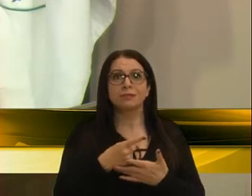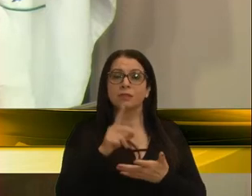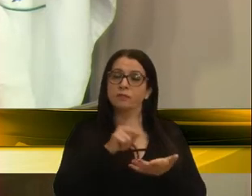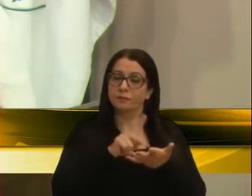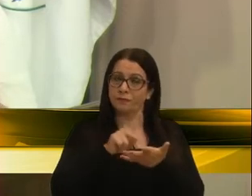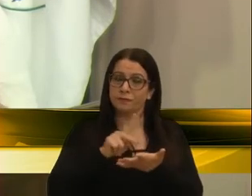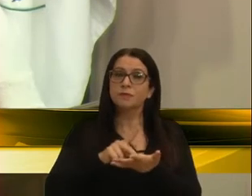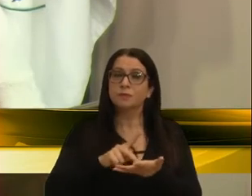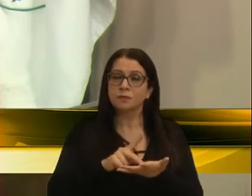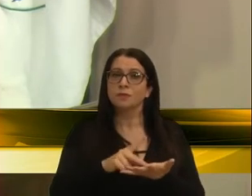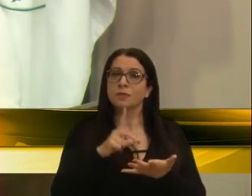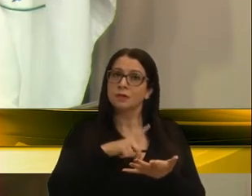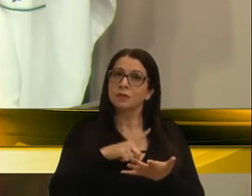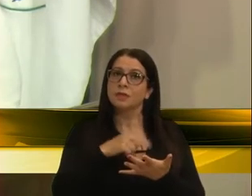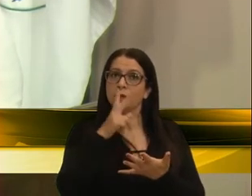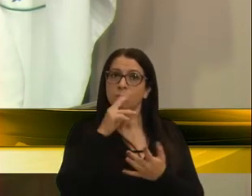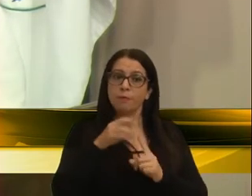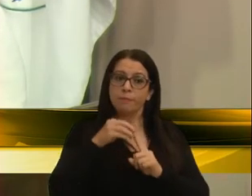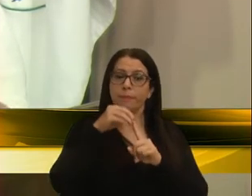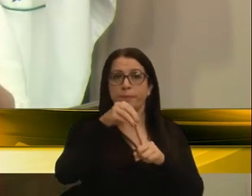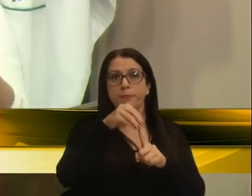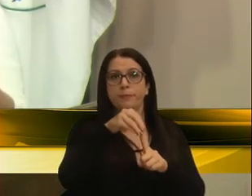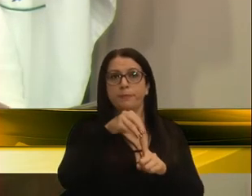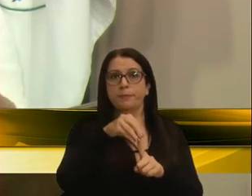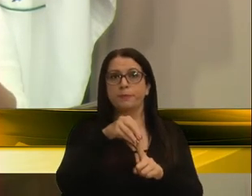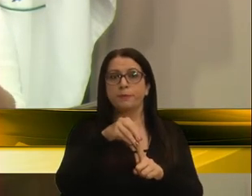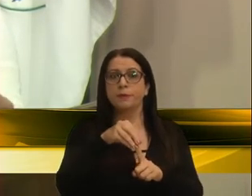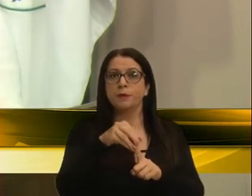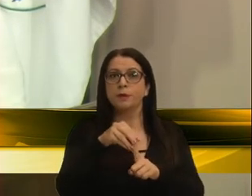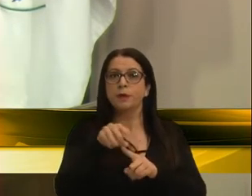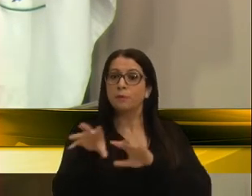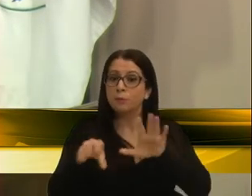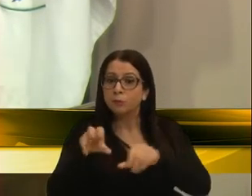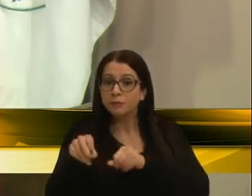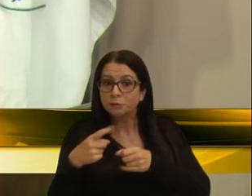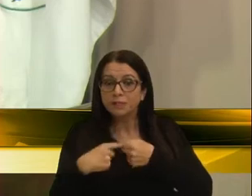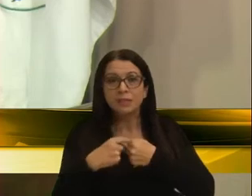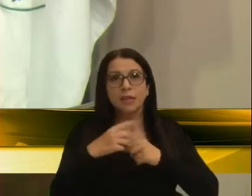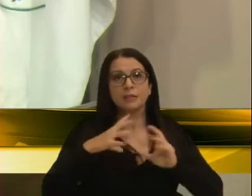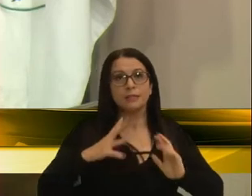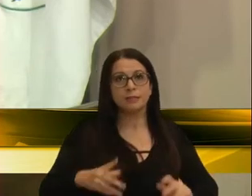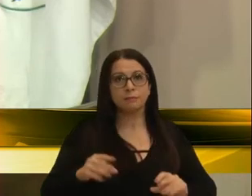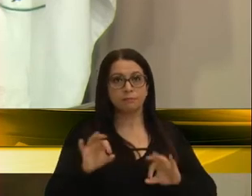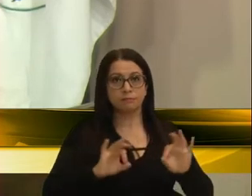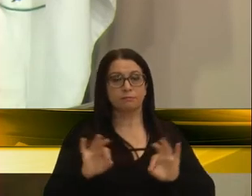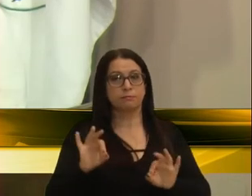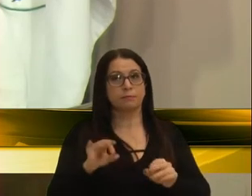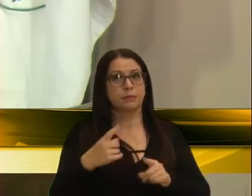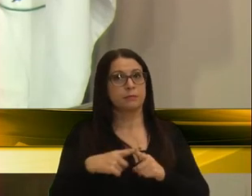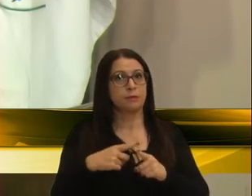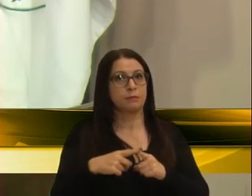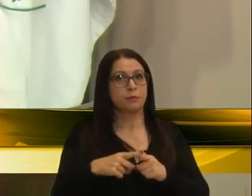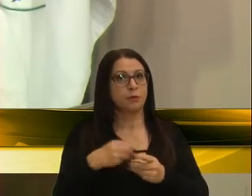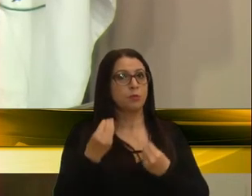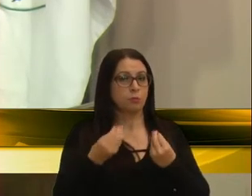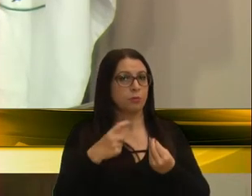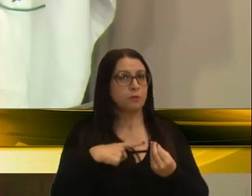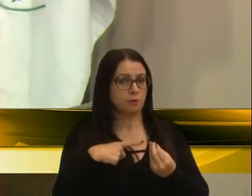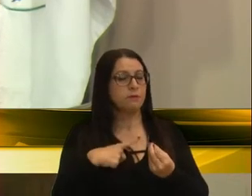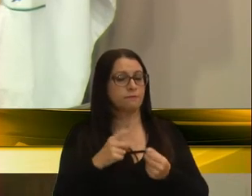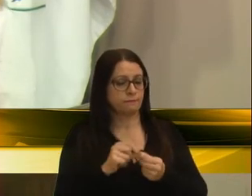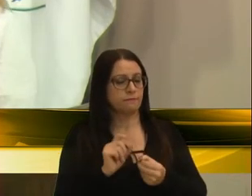fato, ter como premissa a busca de uma cidade limpa e organizada. Porque meios de fazer